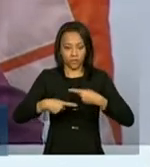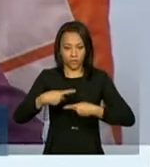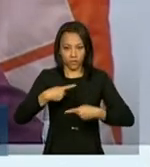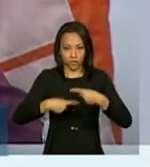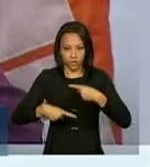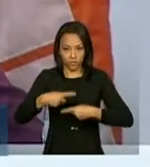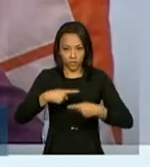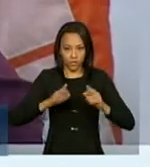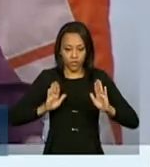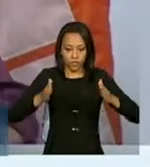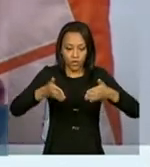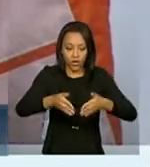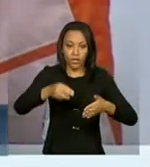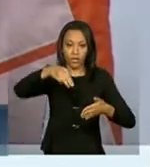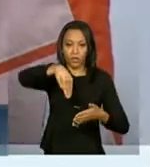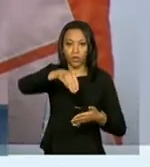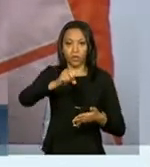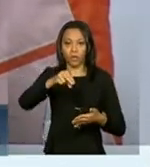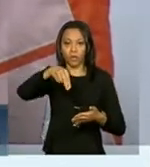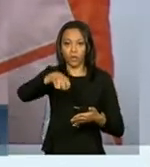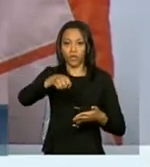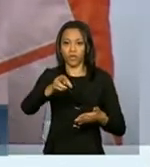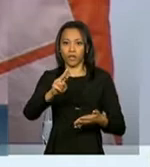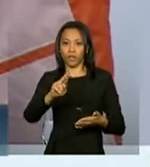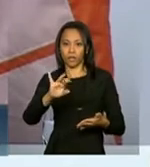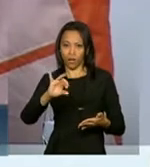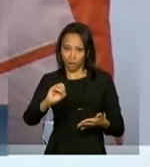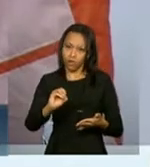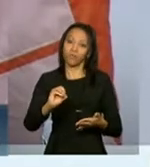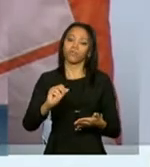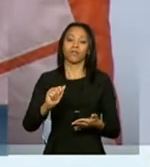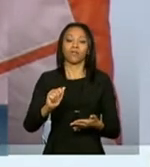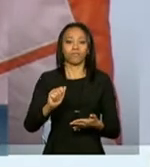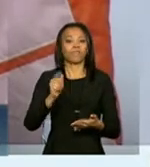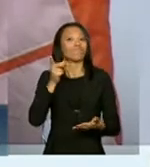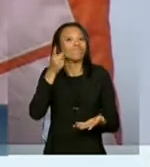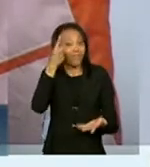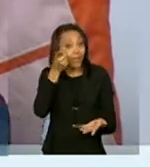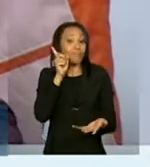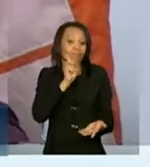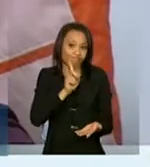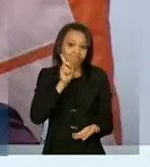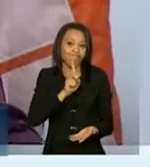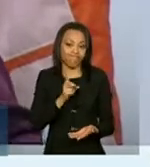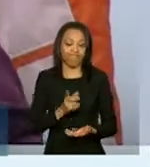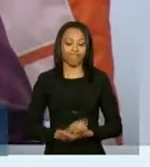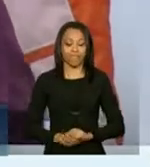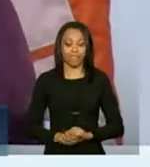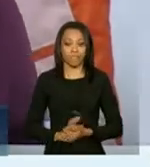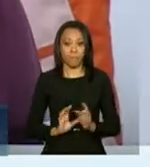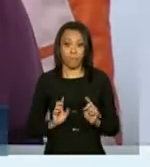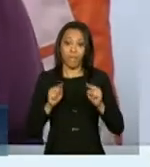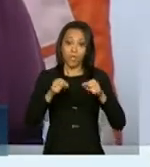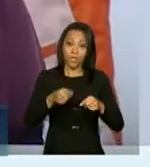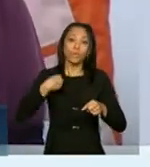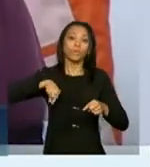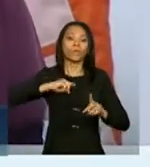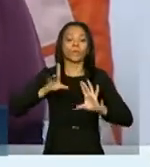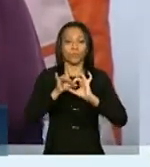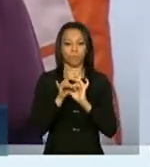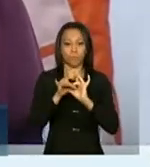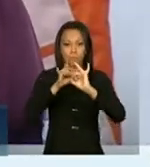das políticas monetárias, notadamente da política monetária americana. Isso nos